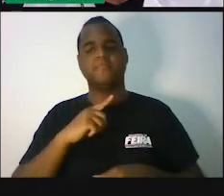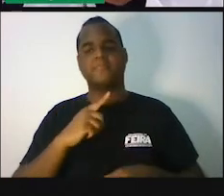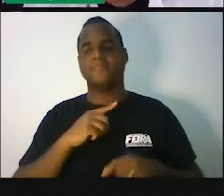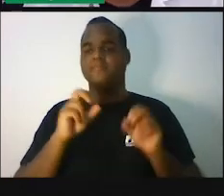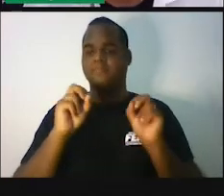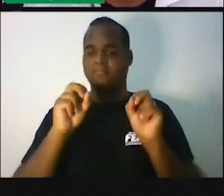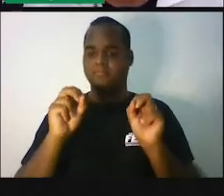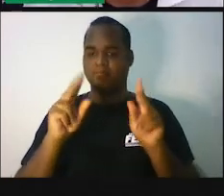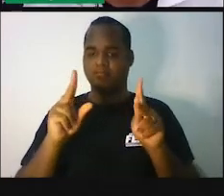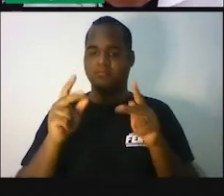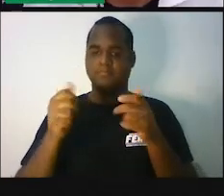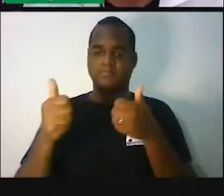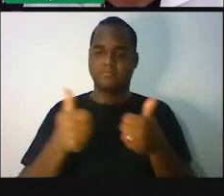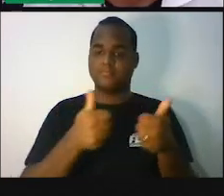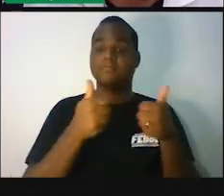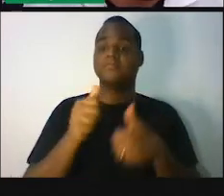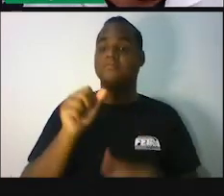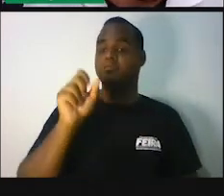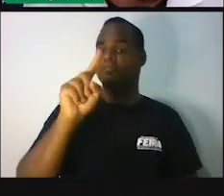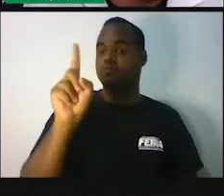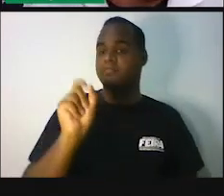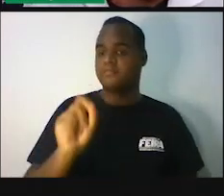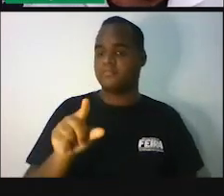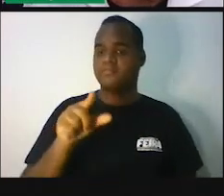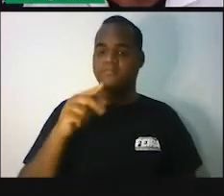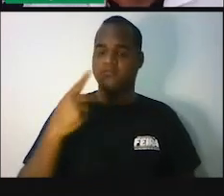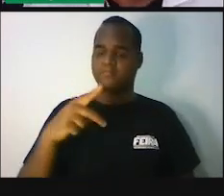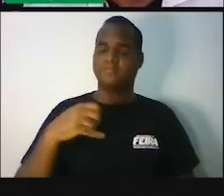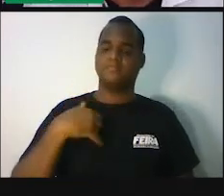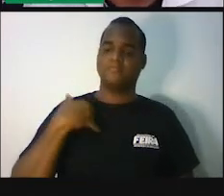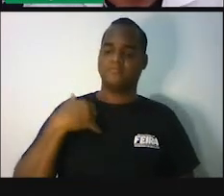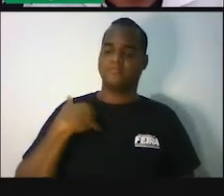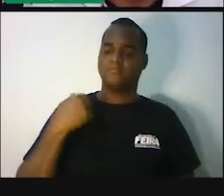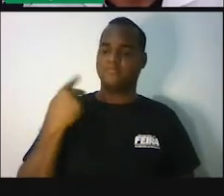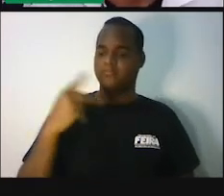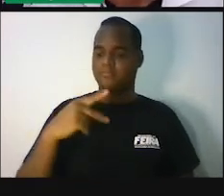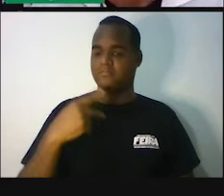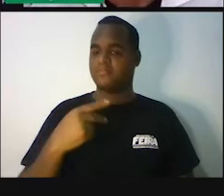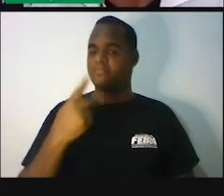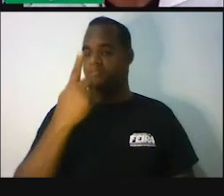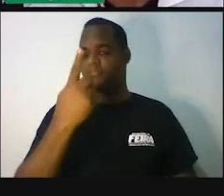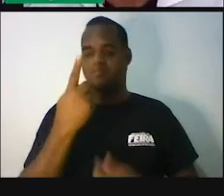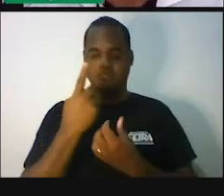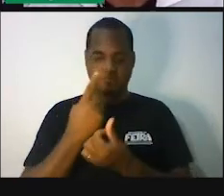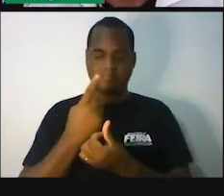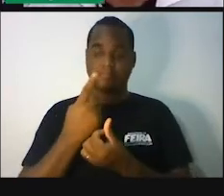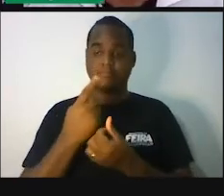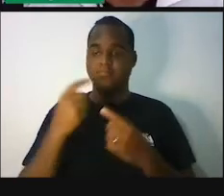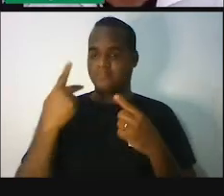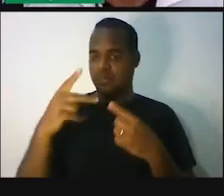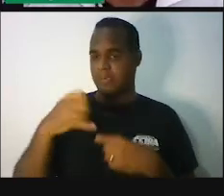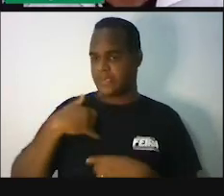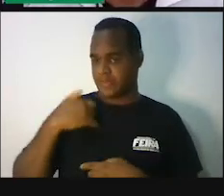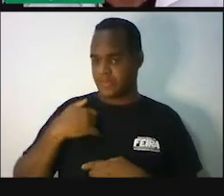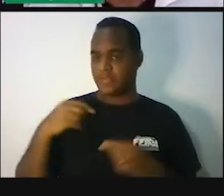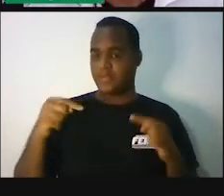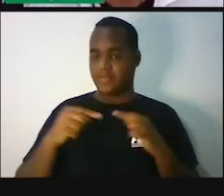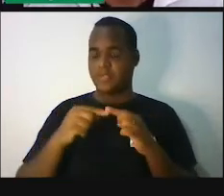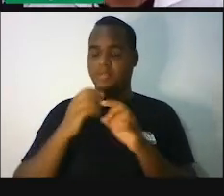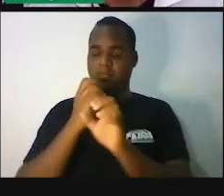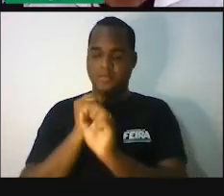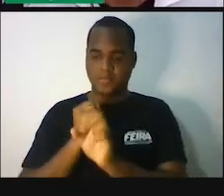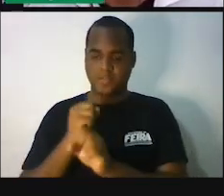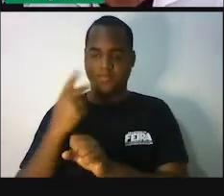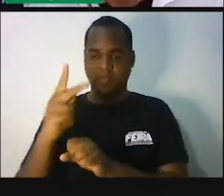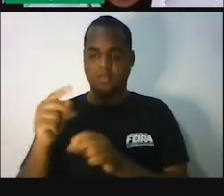Prontinho. A interrogação é a idade. Um sexto dessa idade é a idade dele dividido